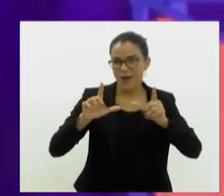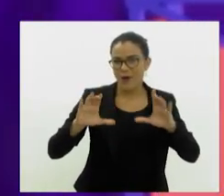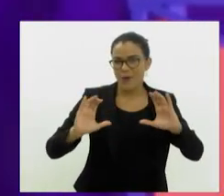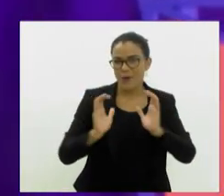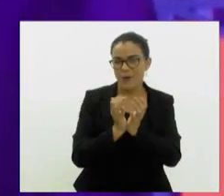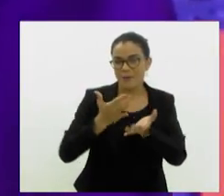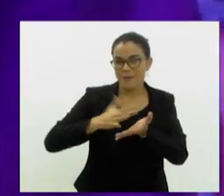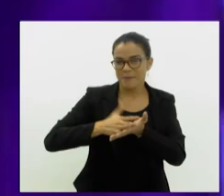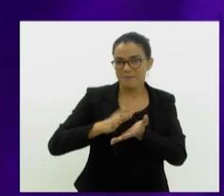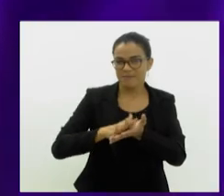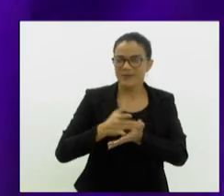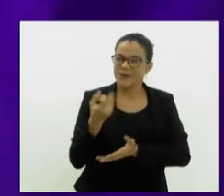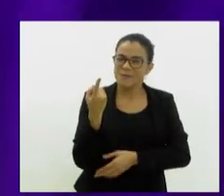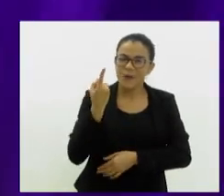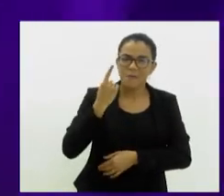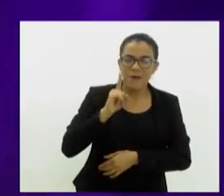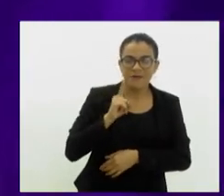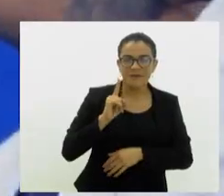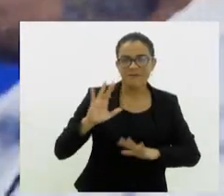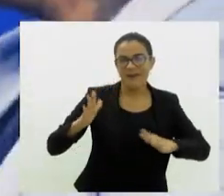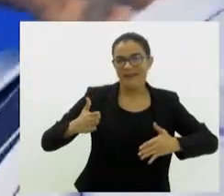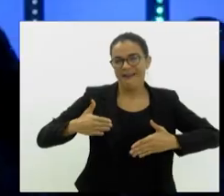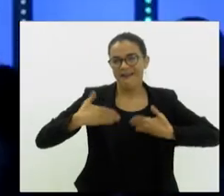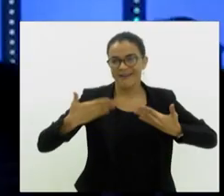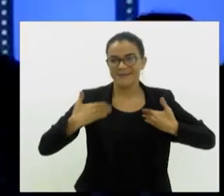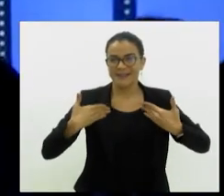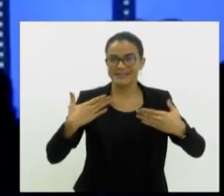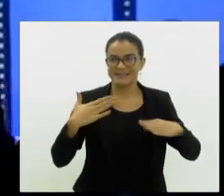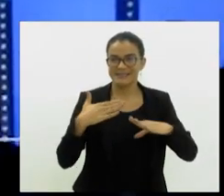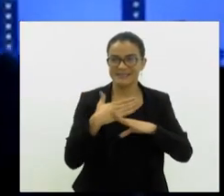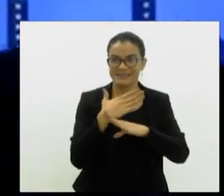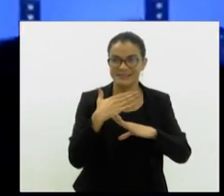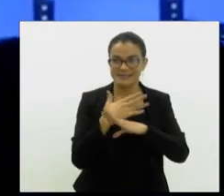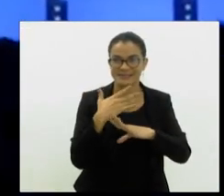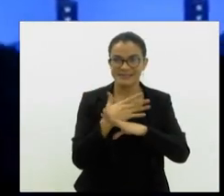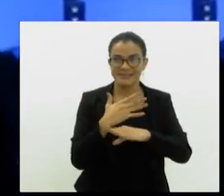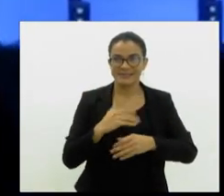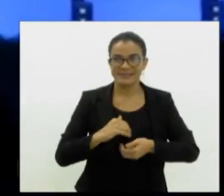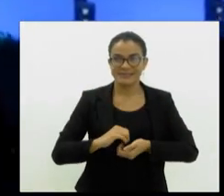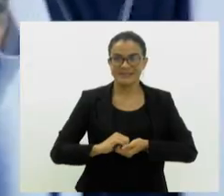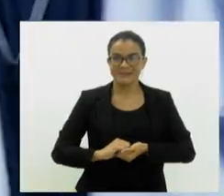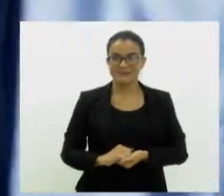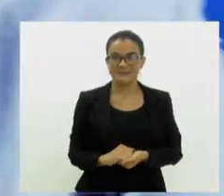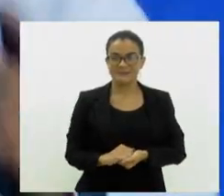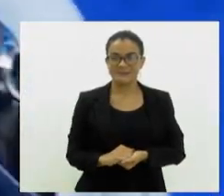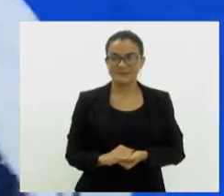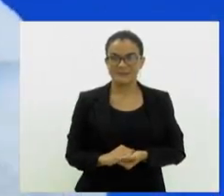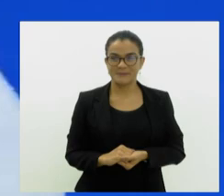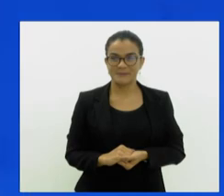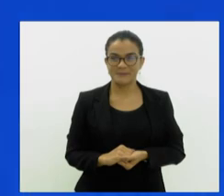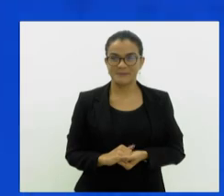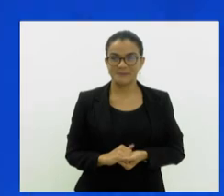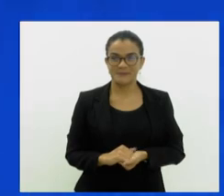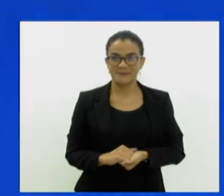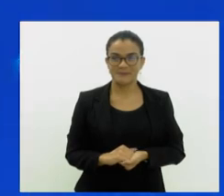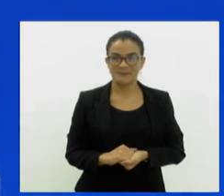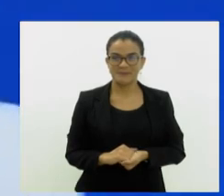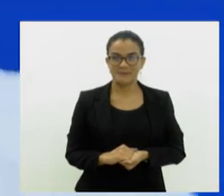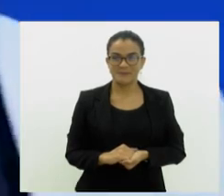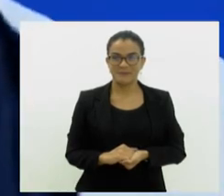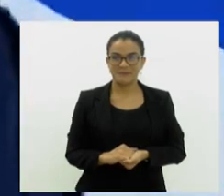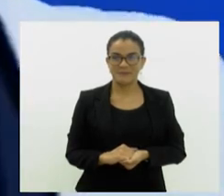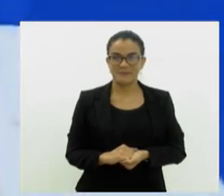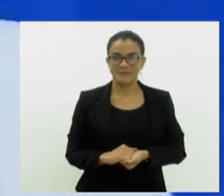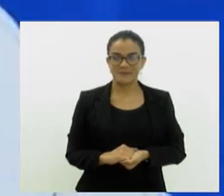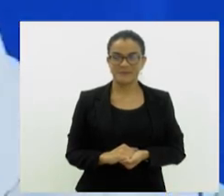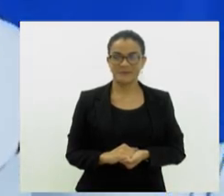De Propósito, que vai animar a cidade. É pra sempre ou nunca mais. Se você não é o